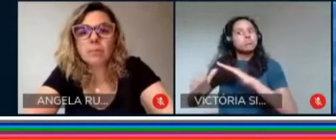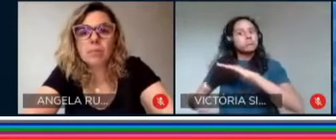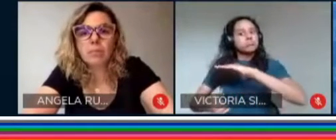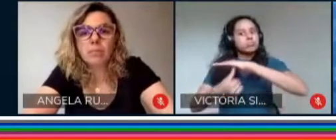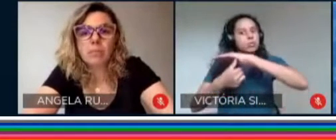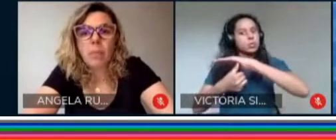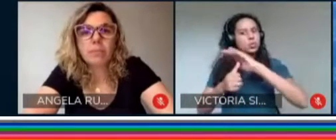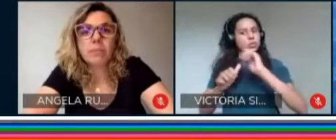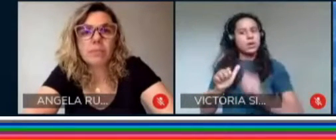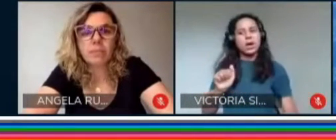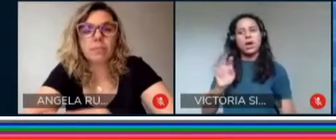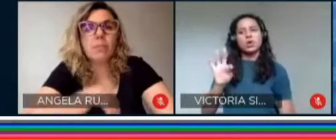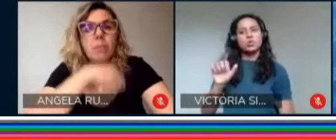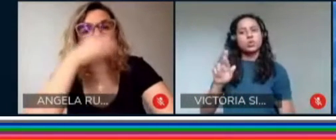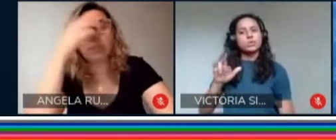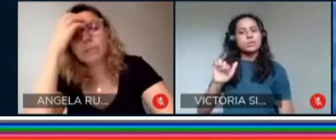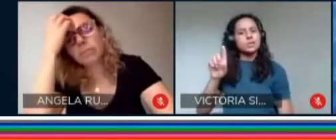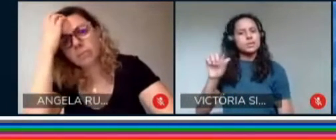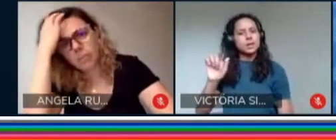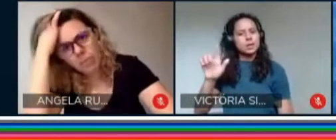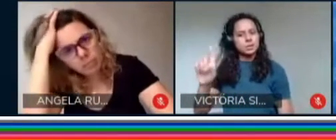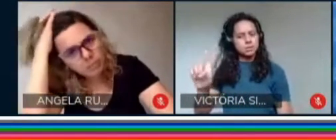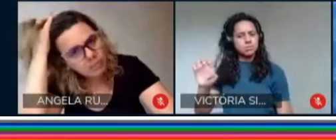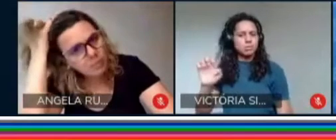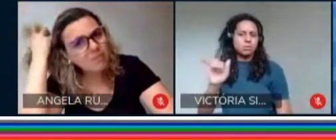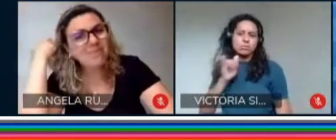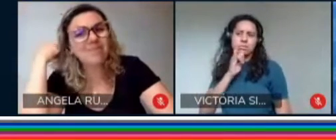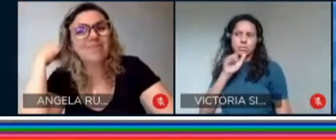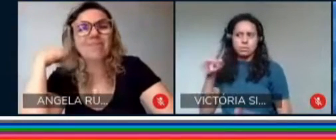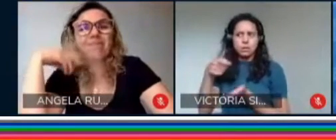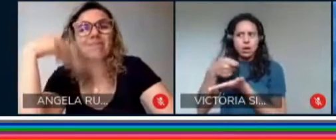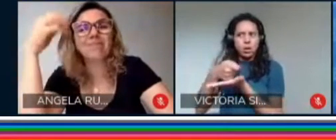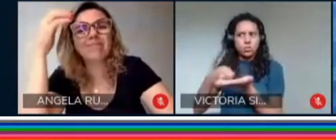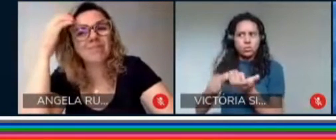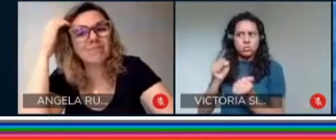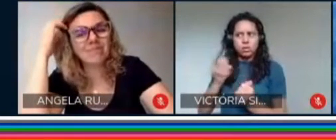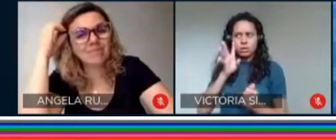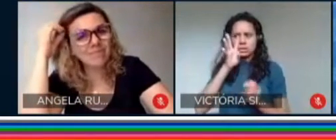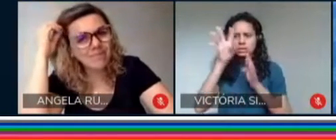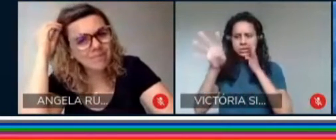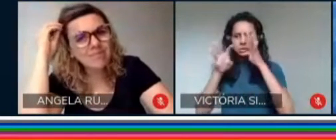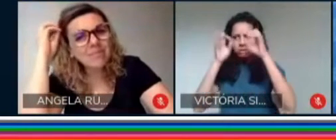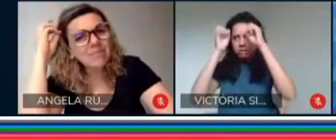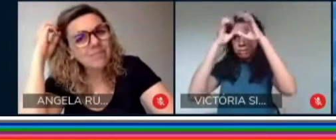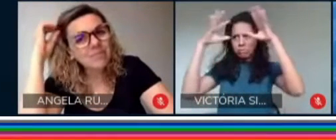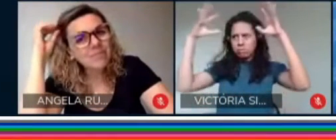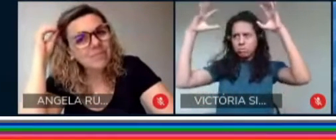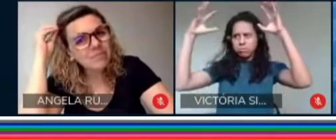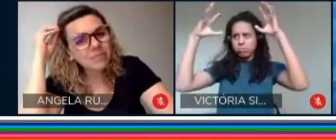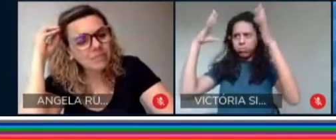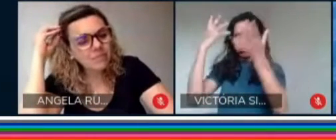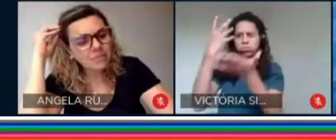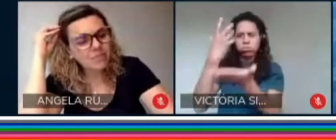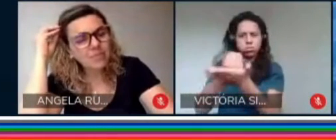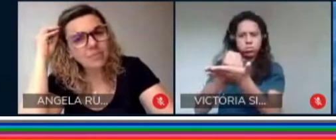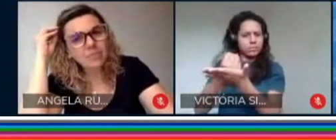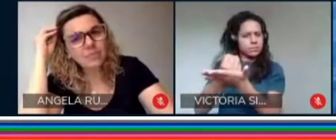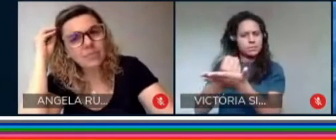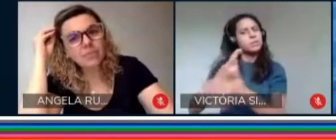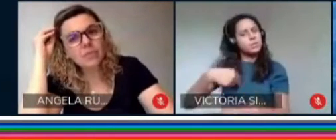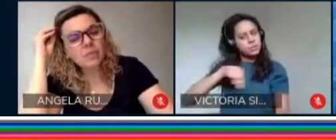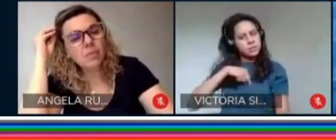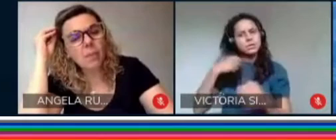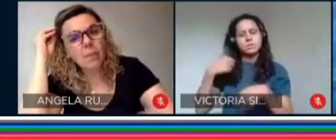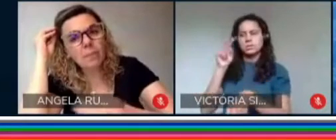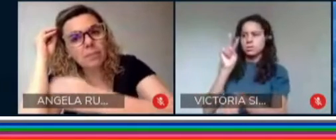só autoridade, lá pelas tantas um autor pode surtar a respeito daquilo que está falando, então a gente também deve ficar de olho nisso,